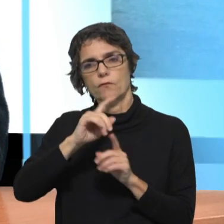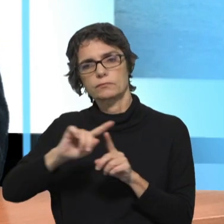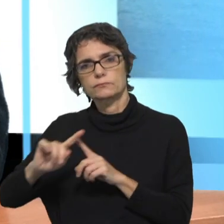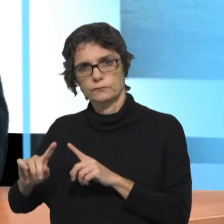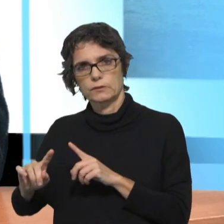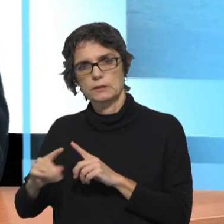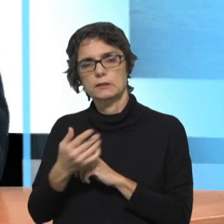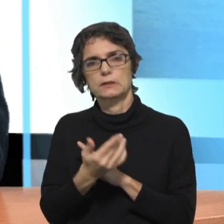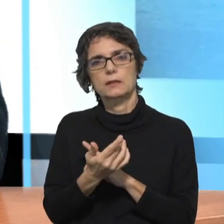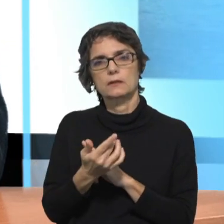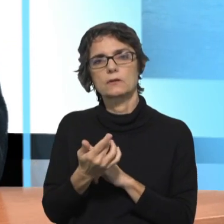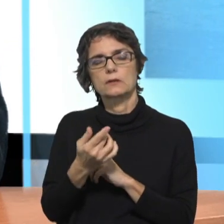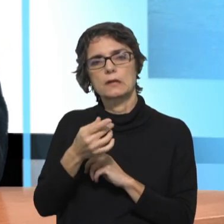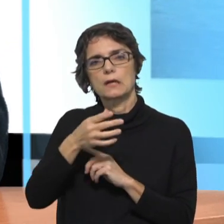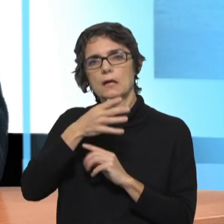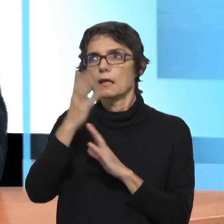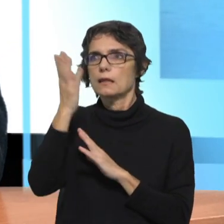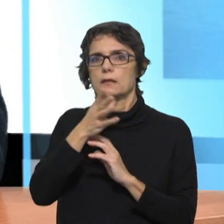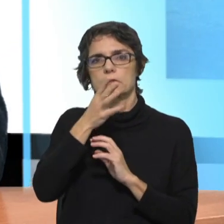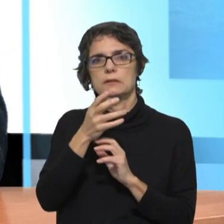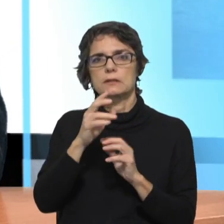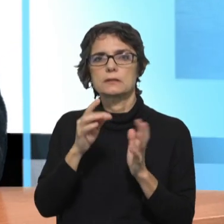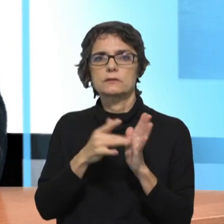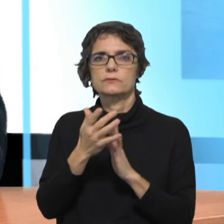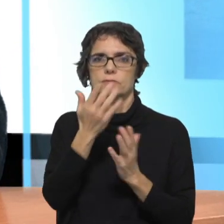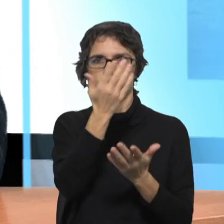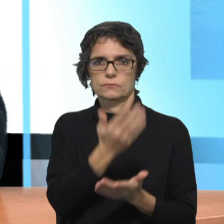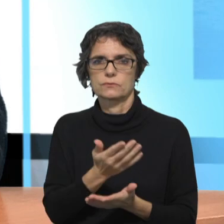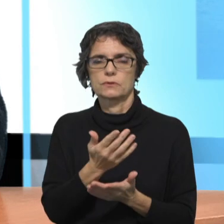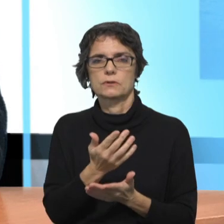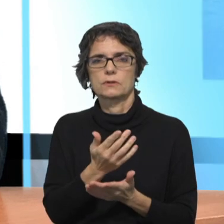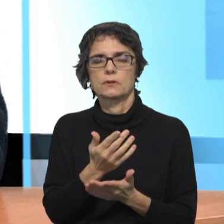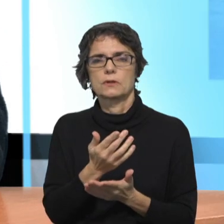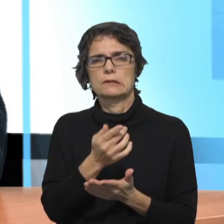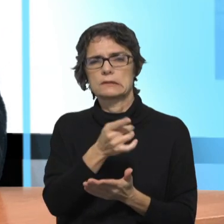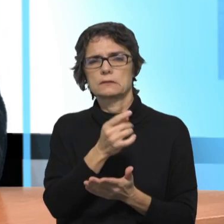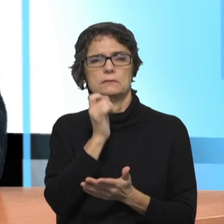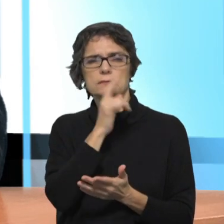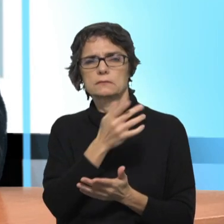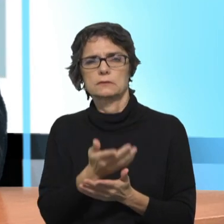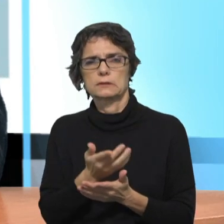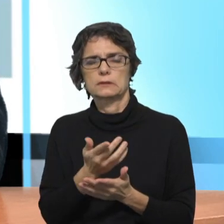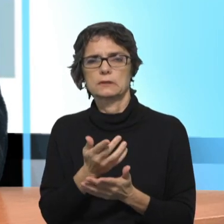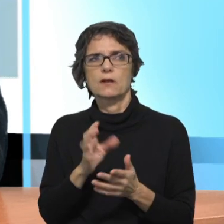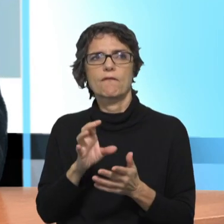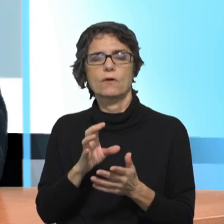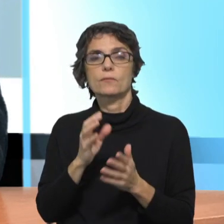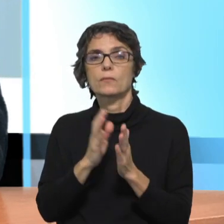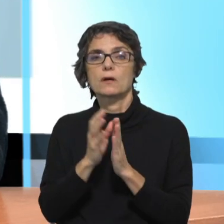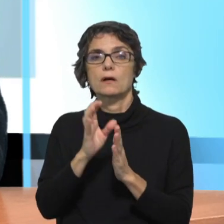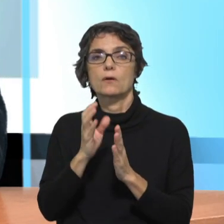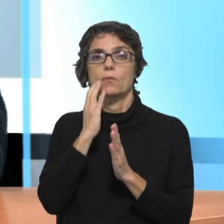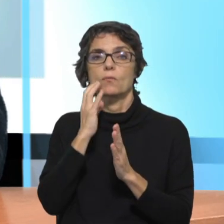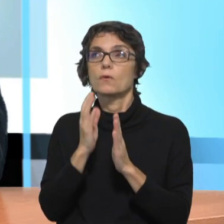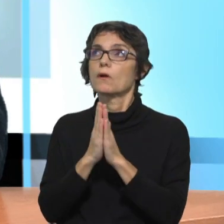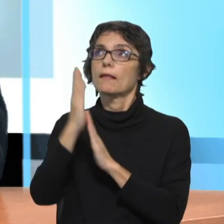agora fala-nos em Jesus Cristo. Jesus Cristo é a plena revelação de Deus. Nós costumamos